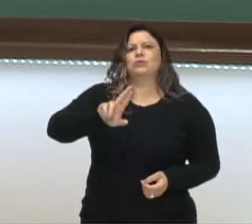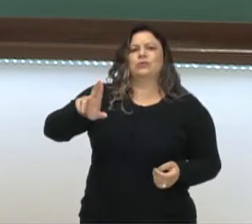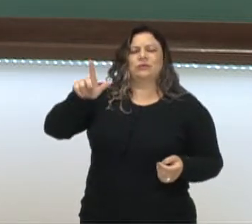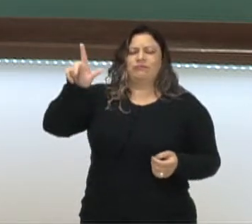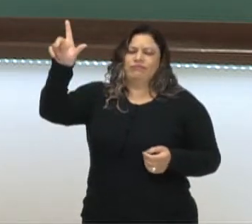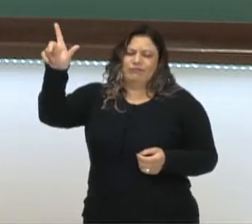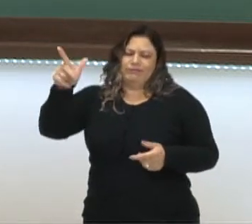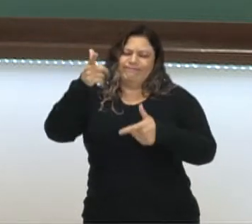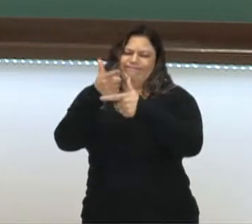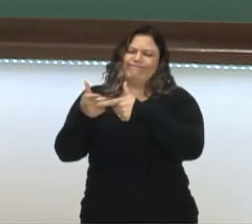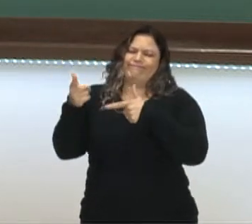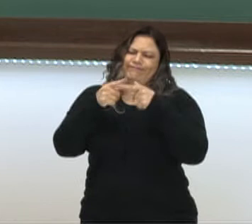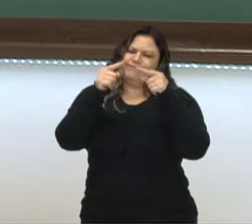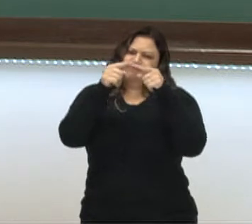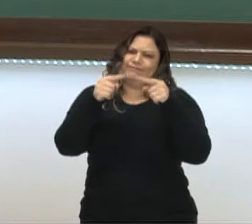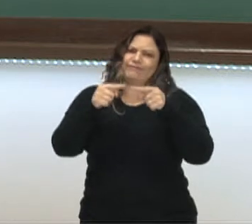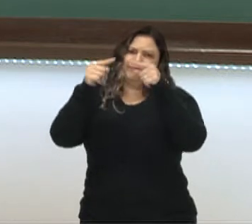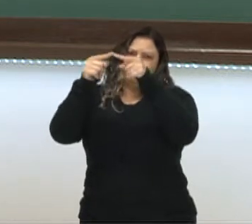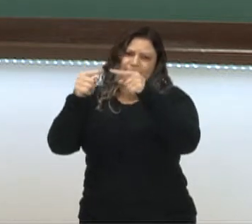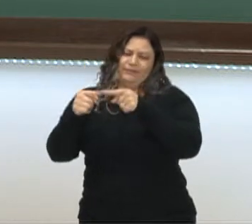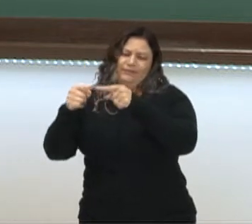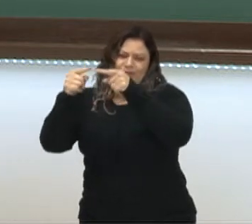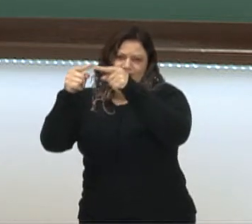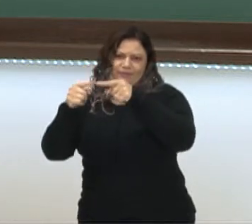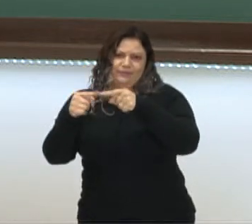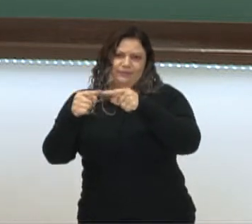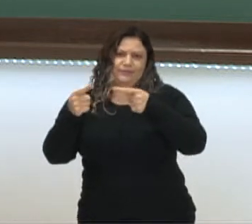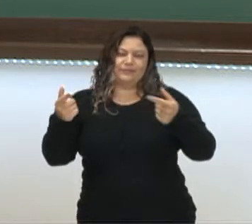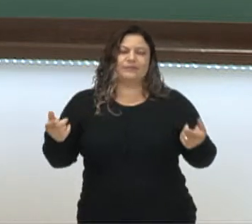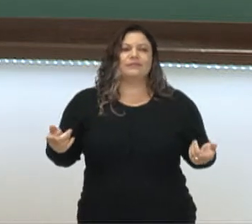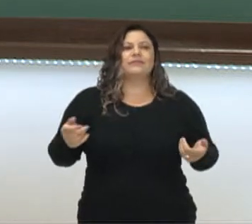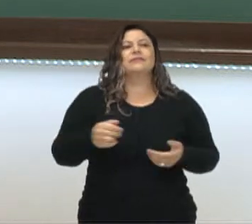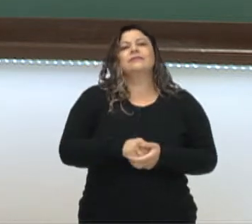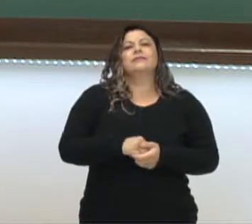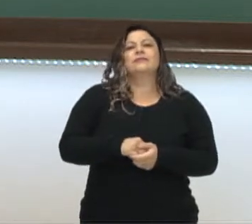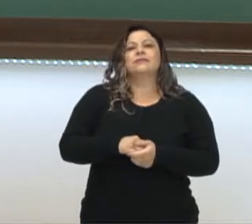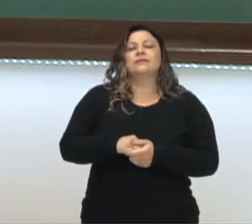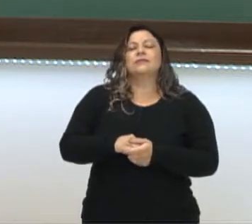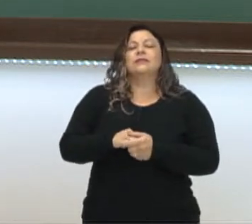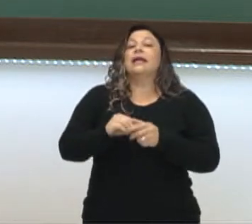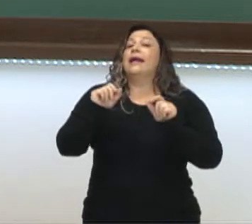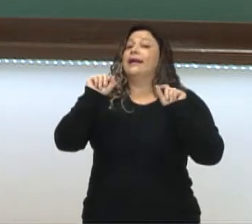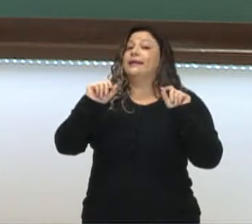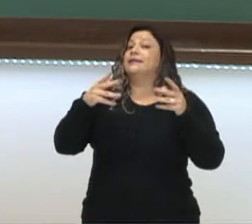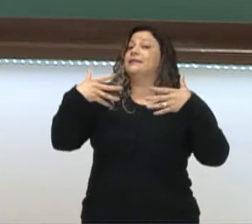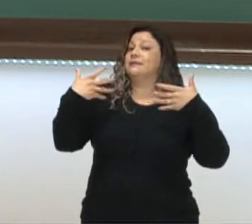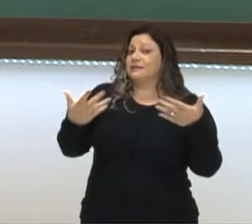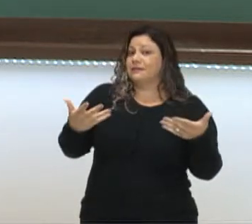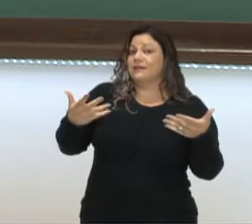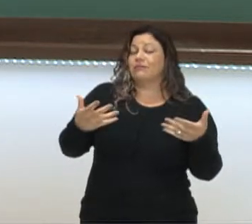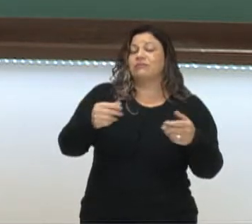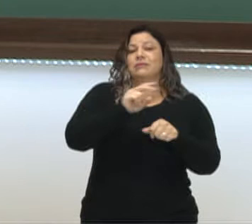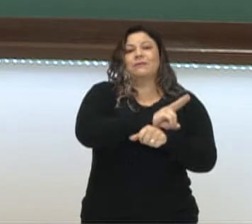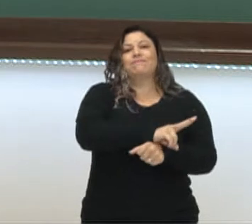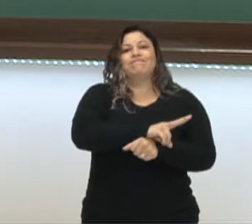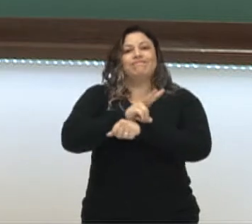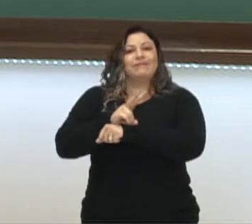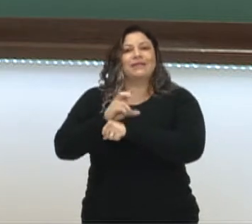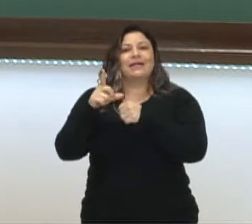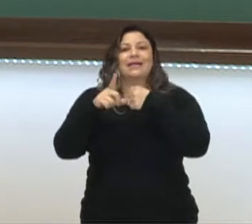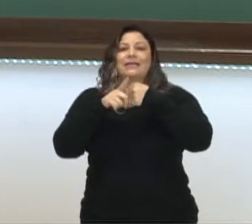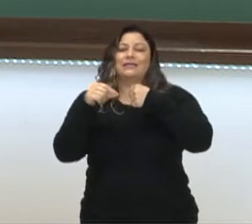senão dá um probleminha, né? Aqui, encontro vocálico. Então, a gente empresta aí o